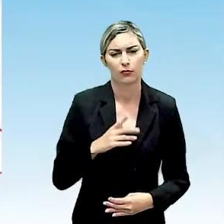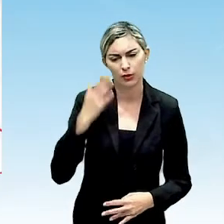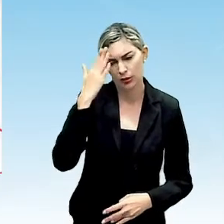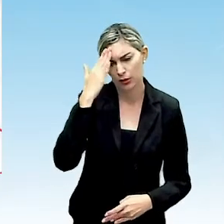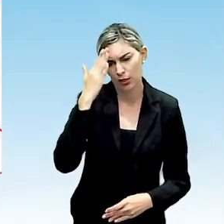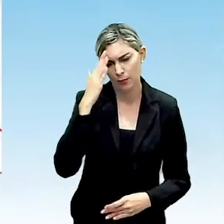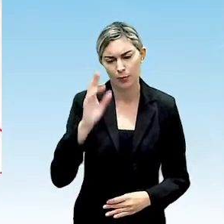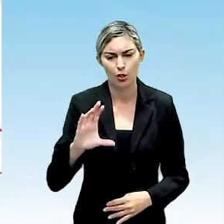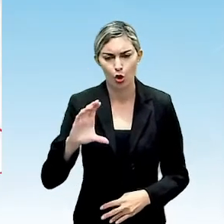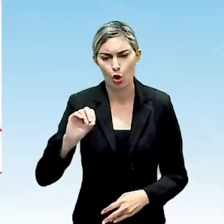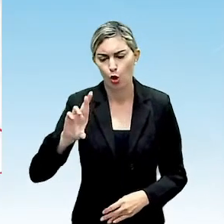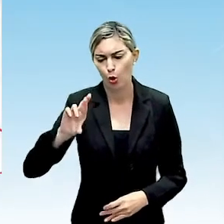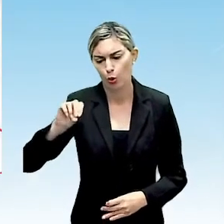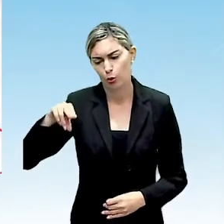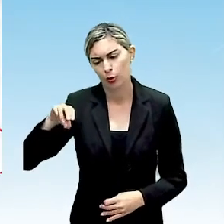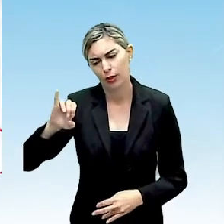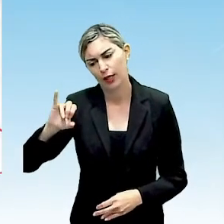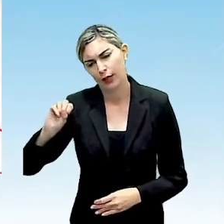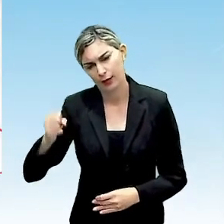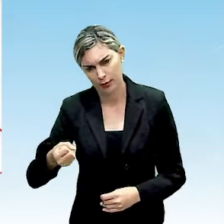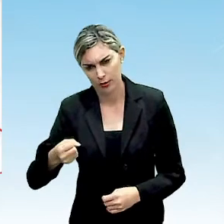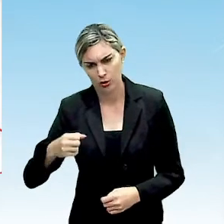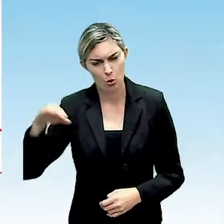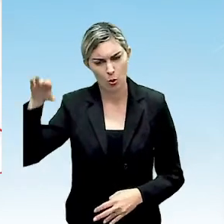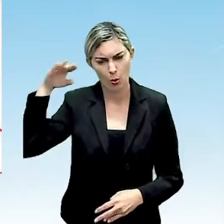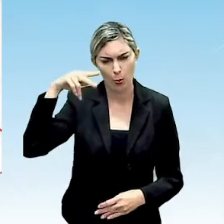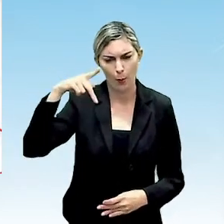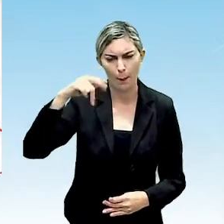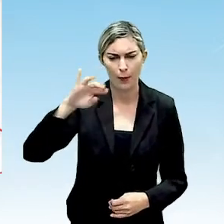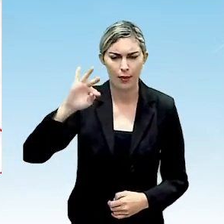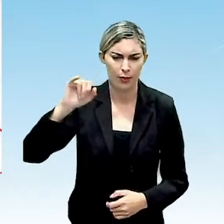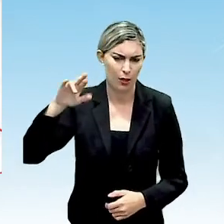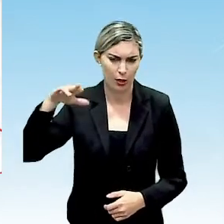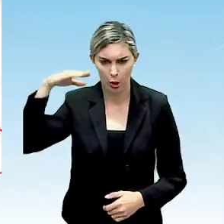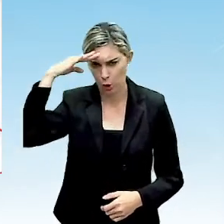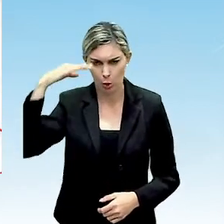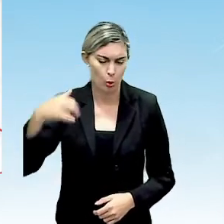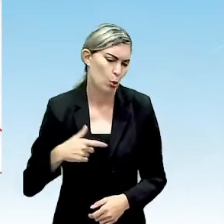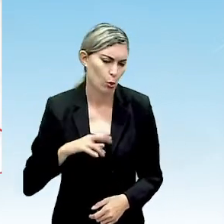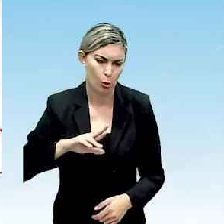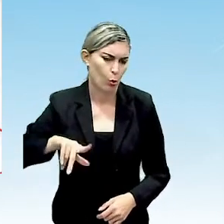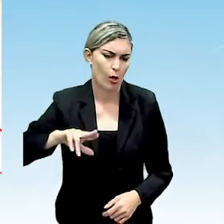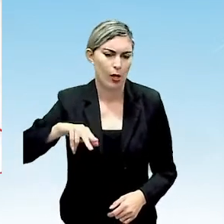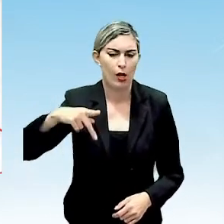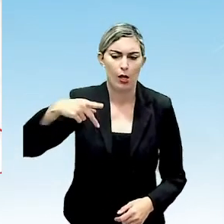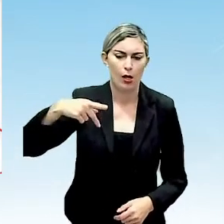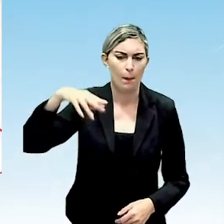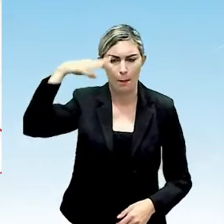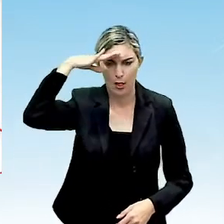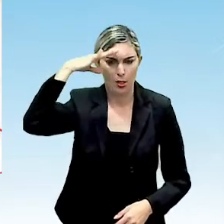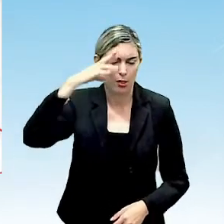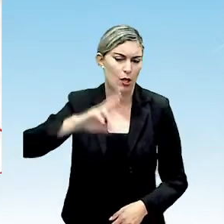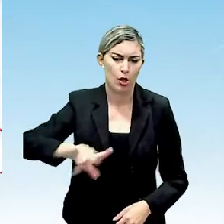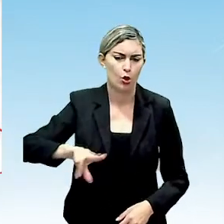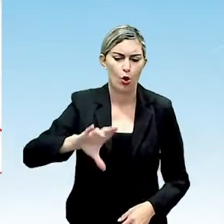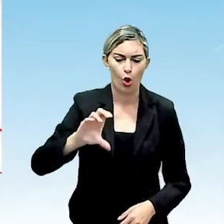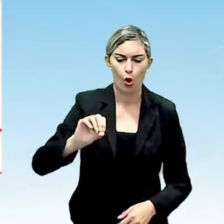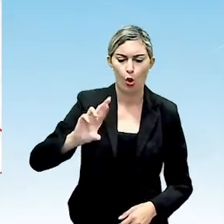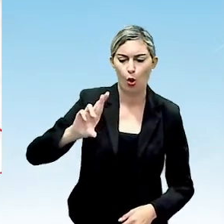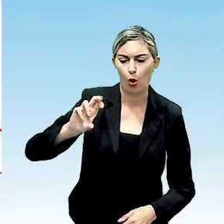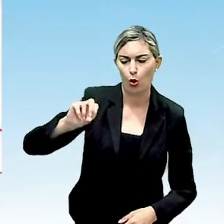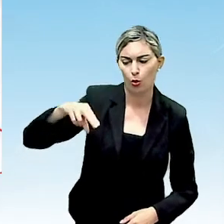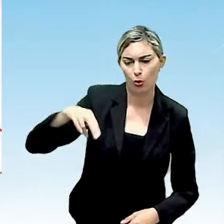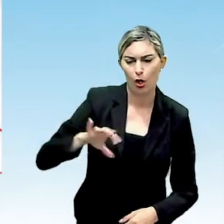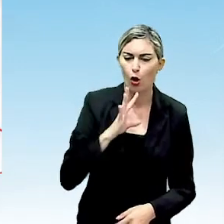que esses coronéis não são coronéis de patente, certo? Não esqueça disso, não são coronéis militares, são coronéis conhecidos